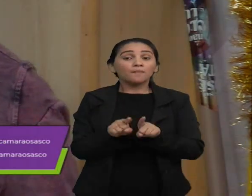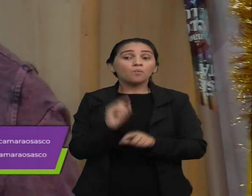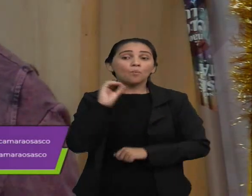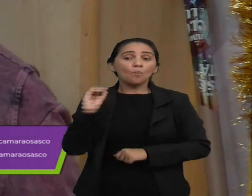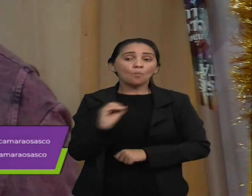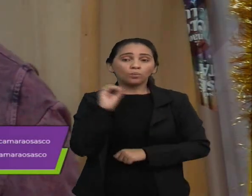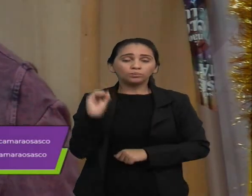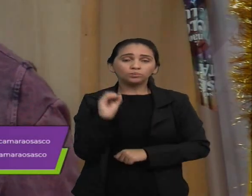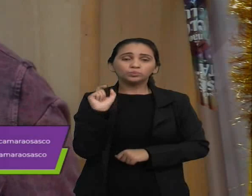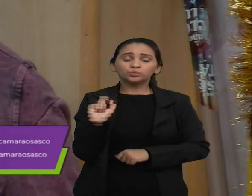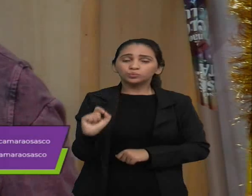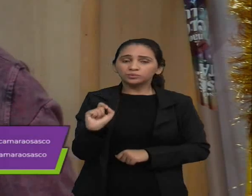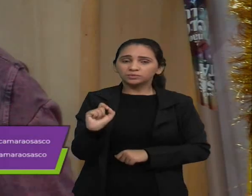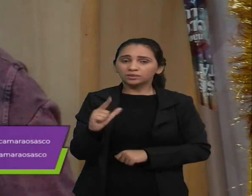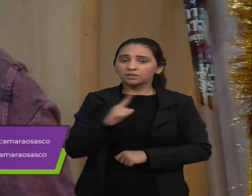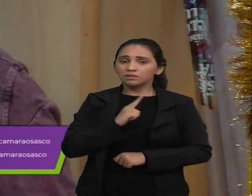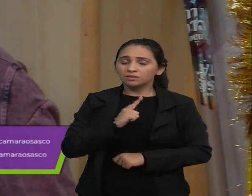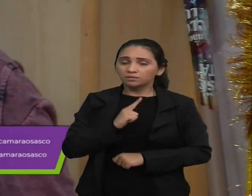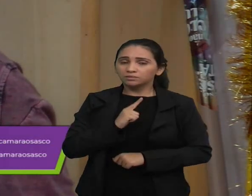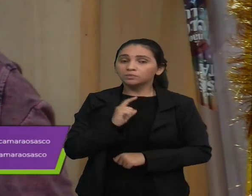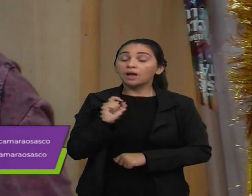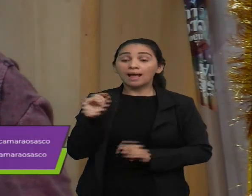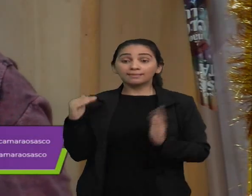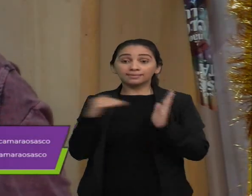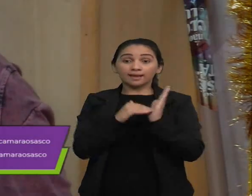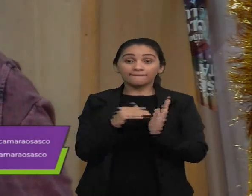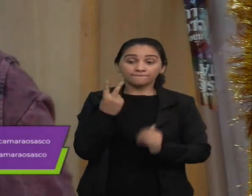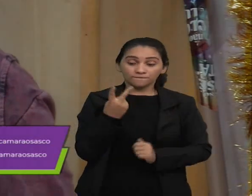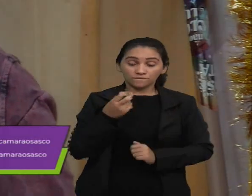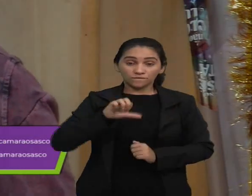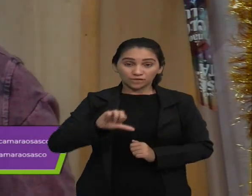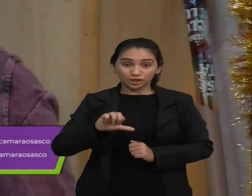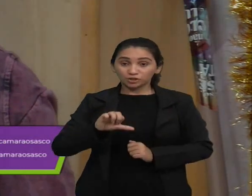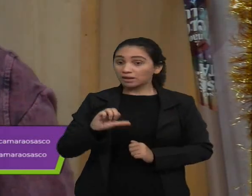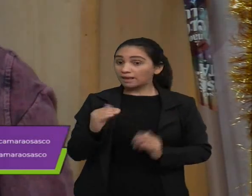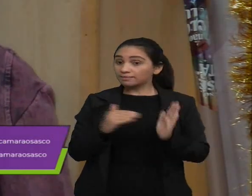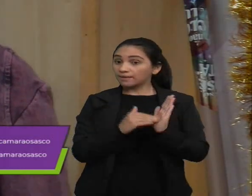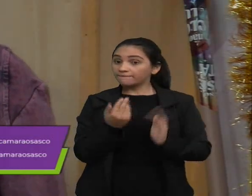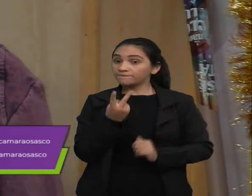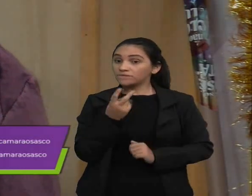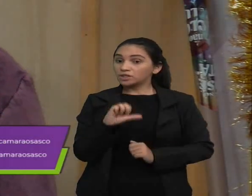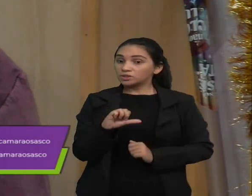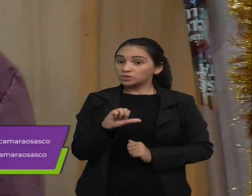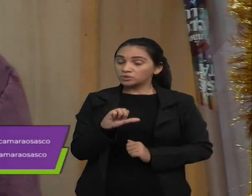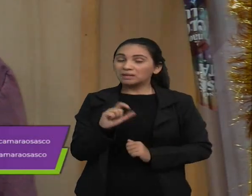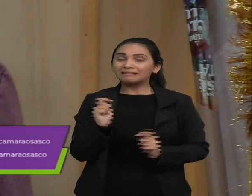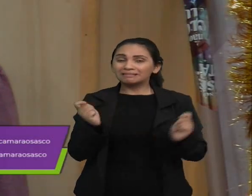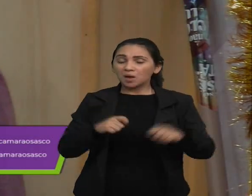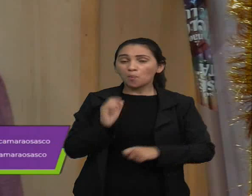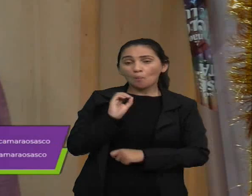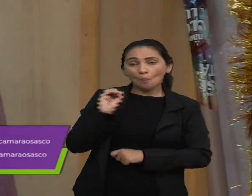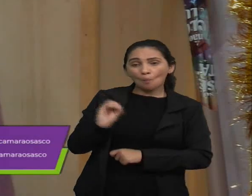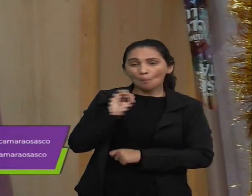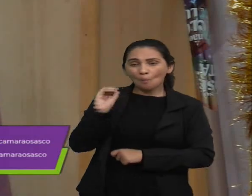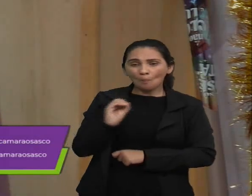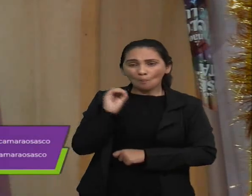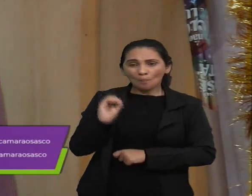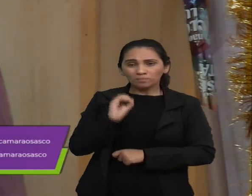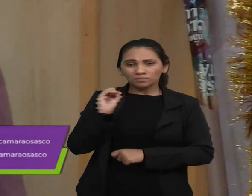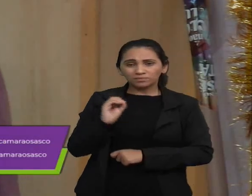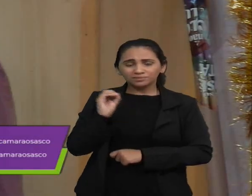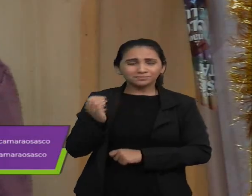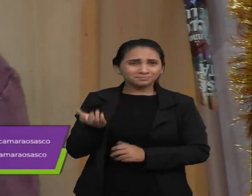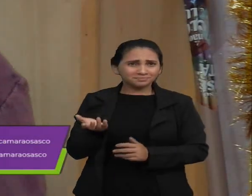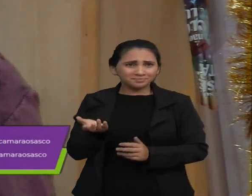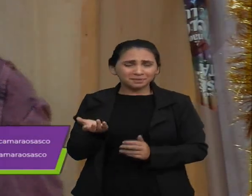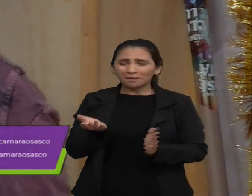Osasco vence em 1929. Então, ele fala que até 1929 vai dar para Osasco exatamente o que